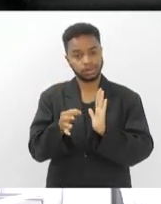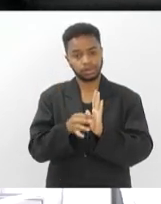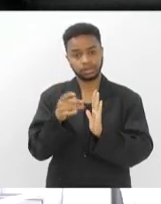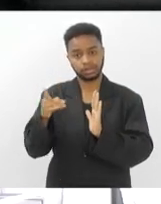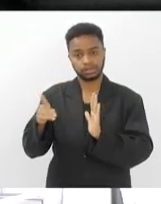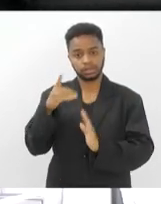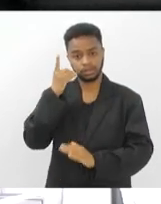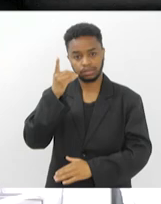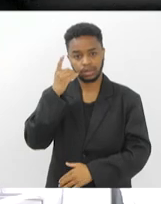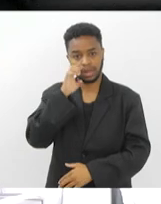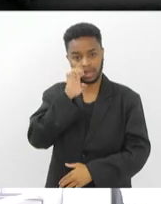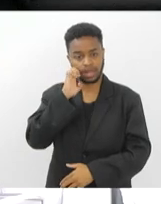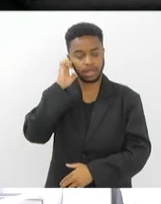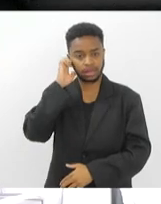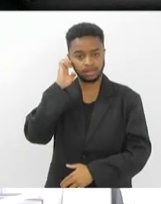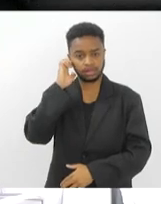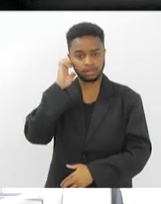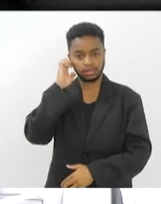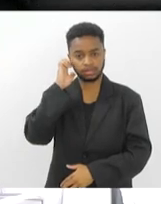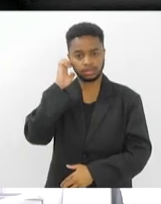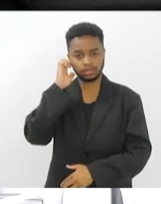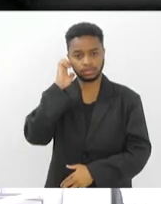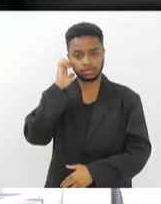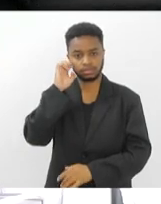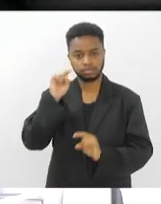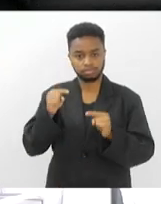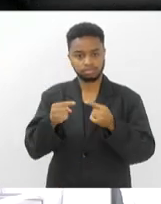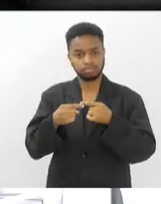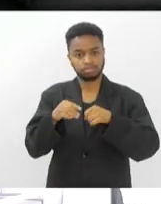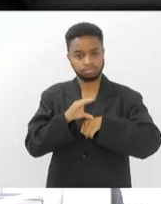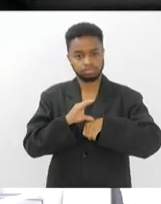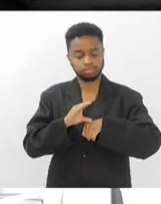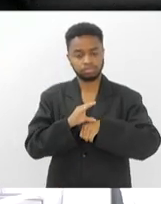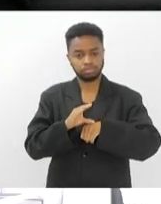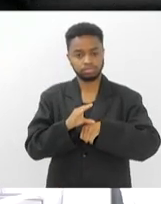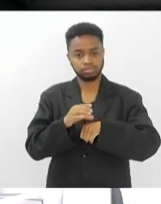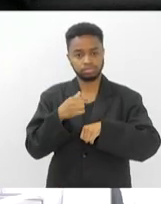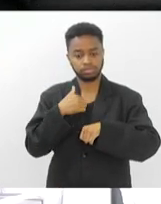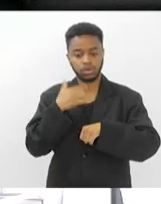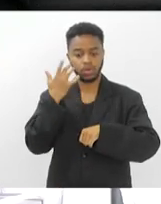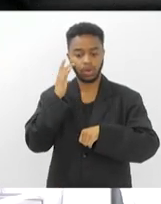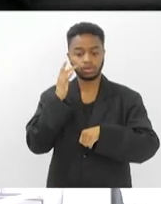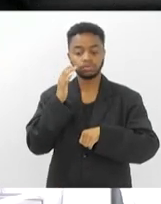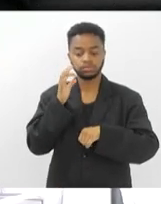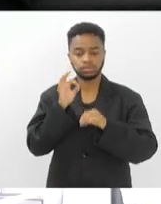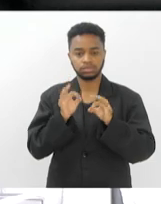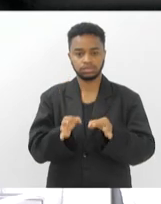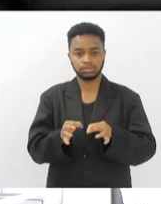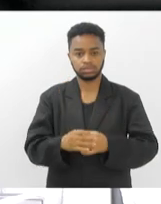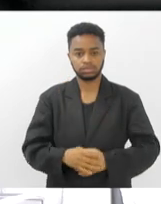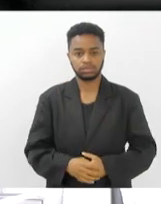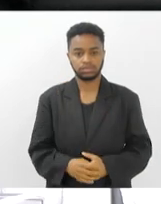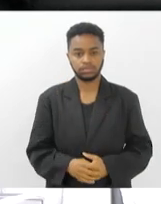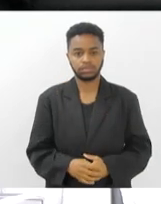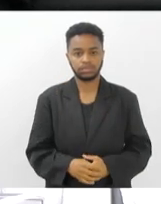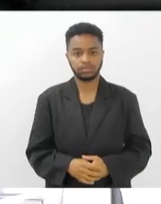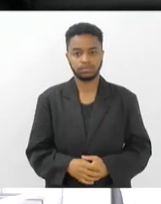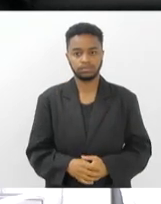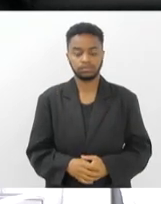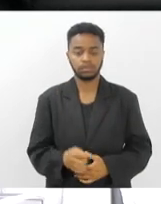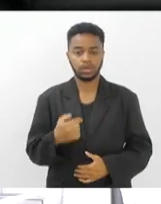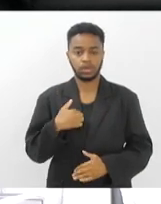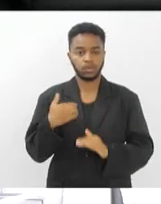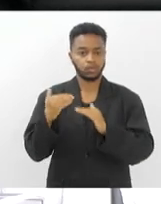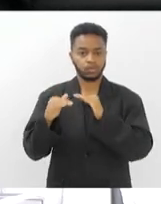deputada Érica Takimoto, pela constitucionalidade, está correto. E estou